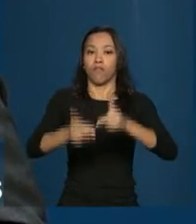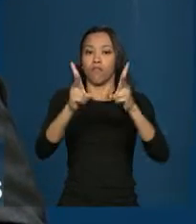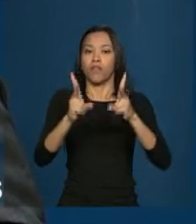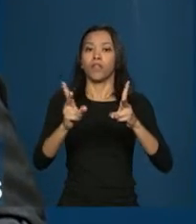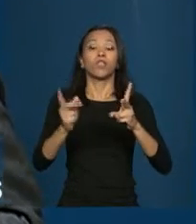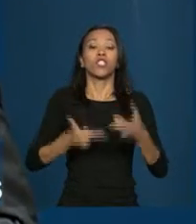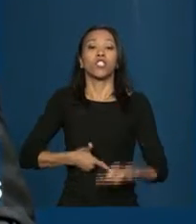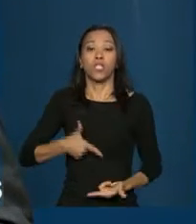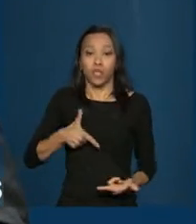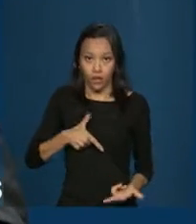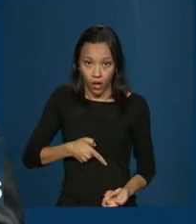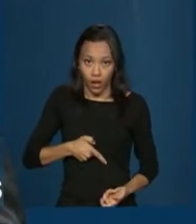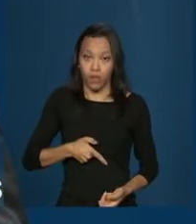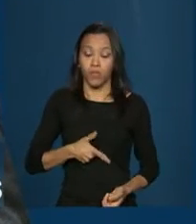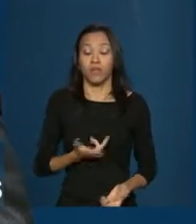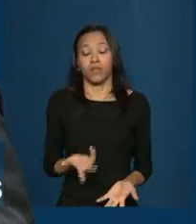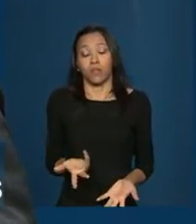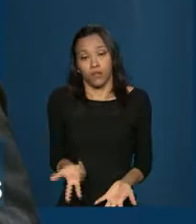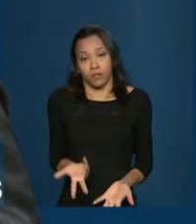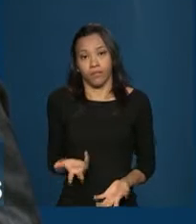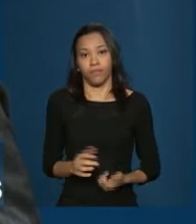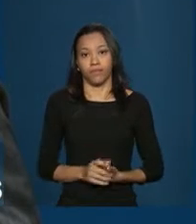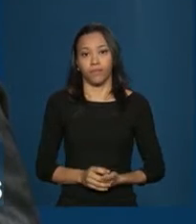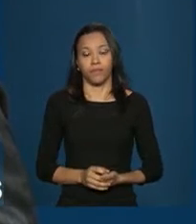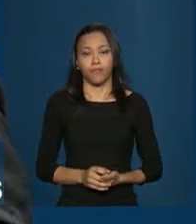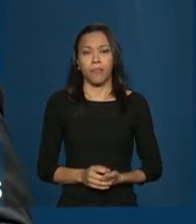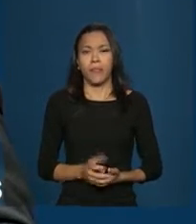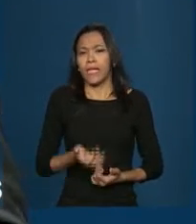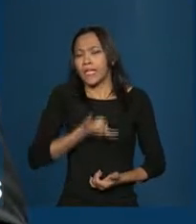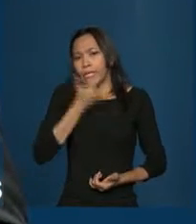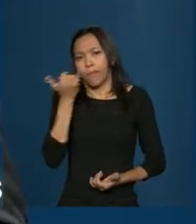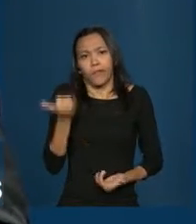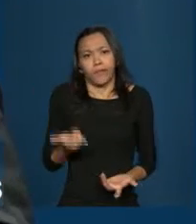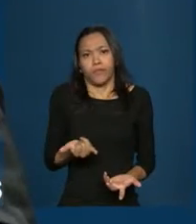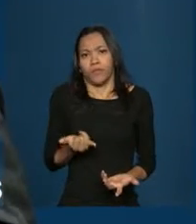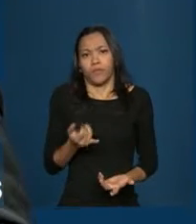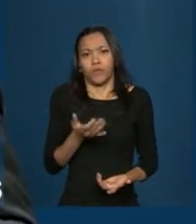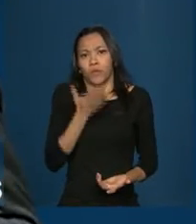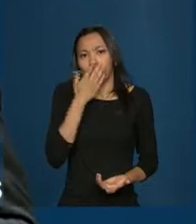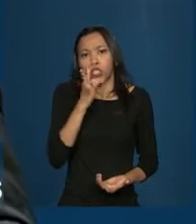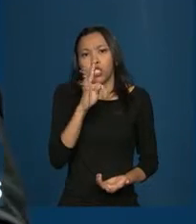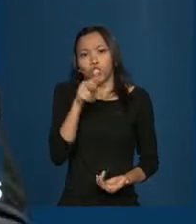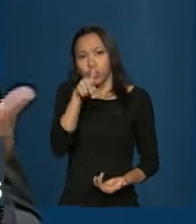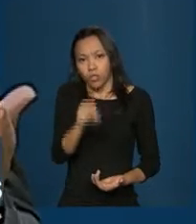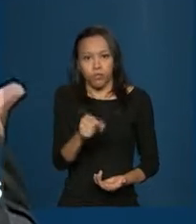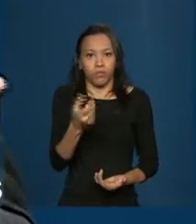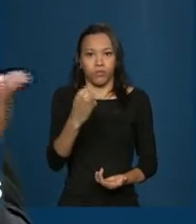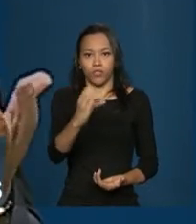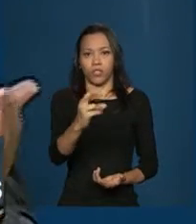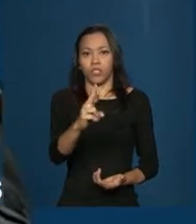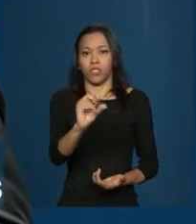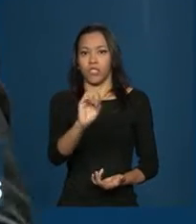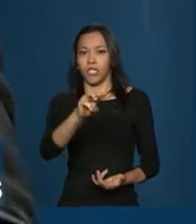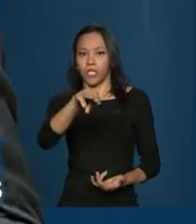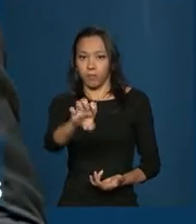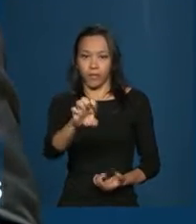Ora, as quantidades dependem muito do tipo de crime.